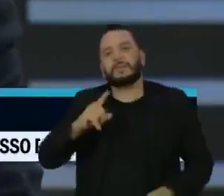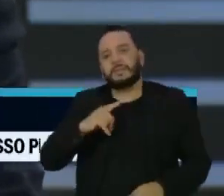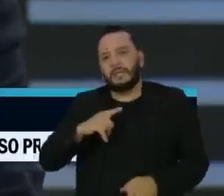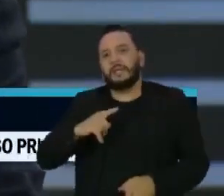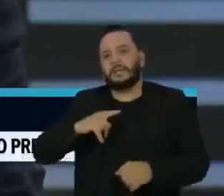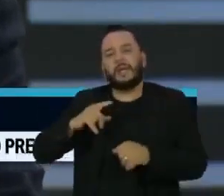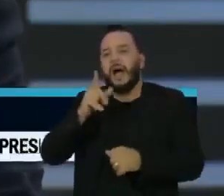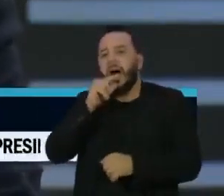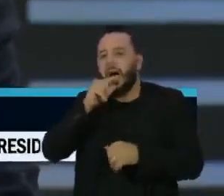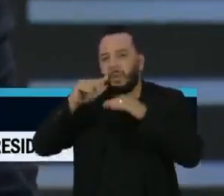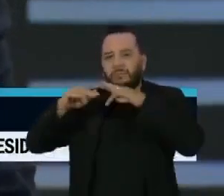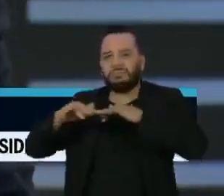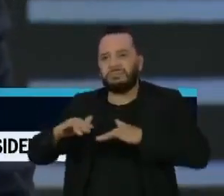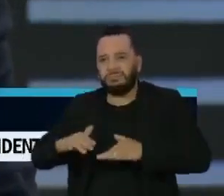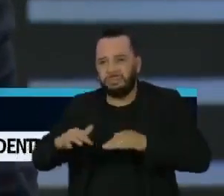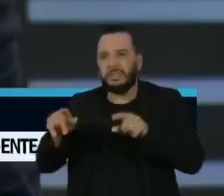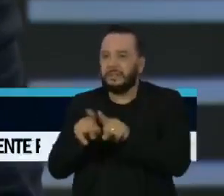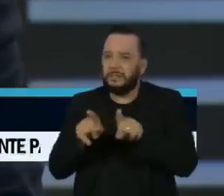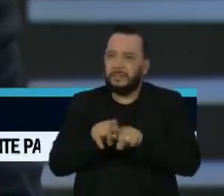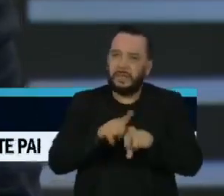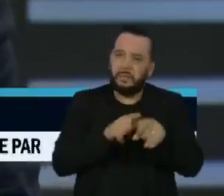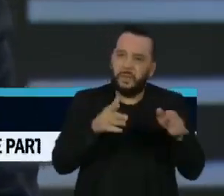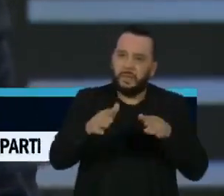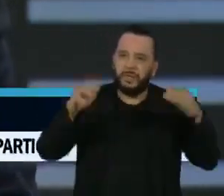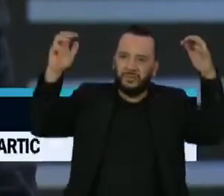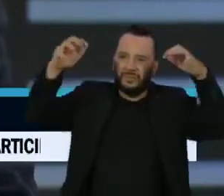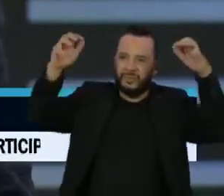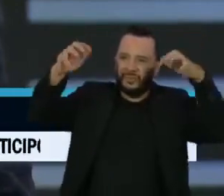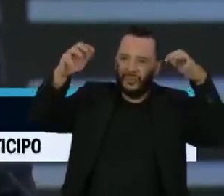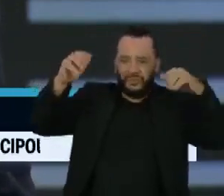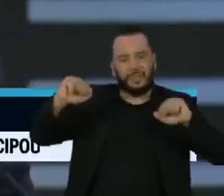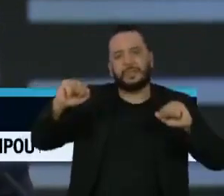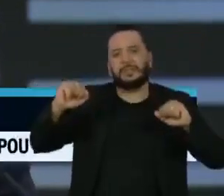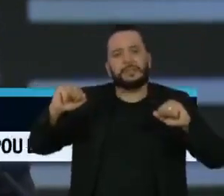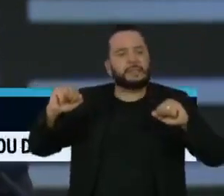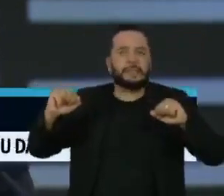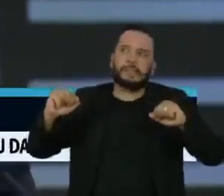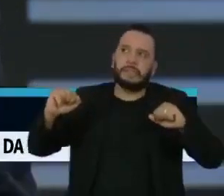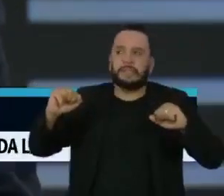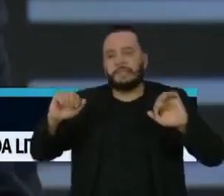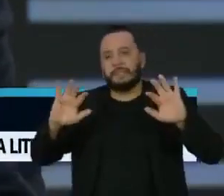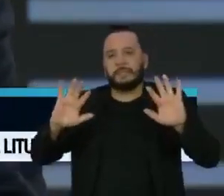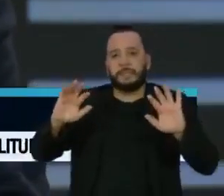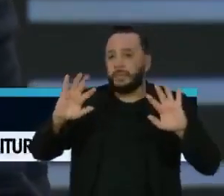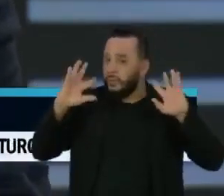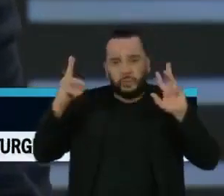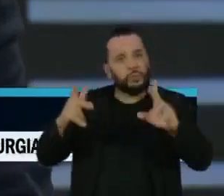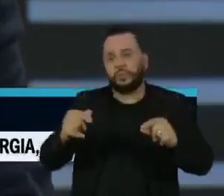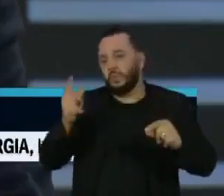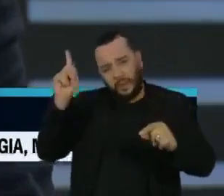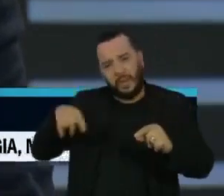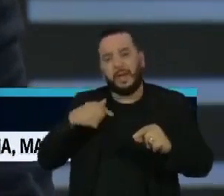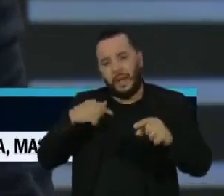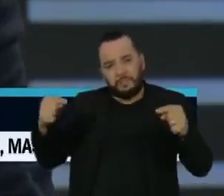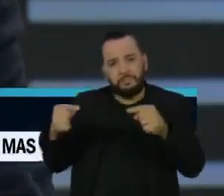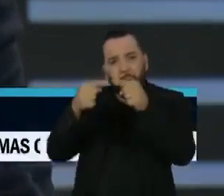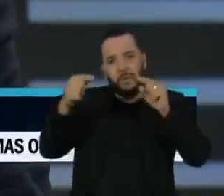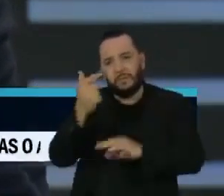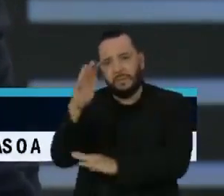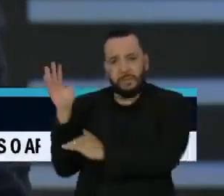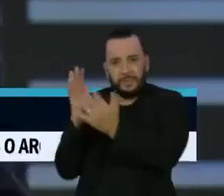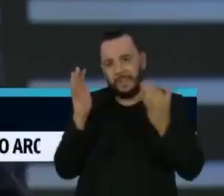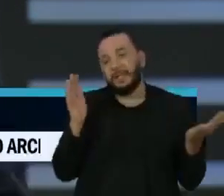momentos de enchentes tudo que tão de fala da questão do meio ambiente mas ainda não há um convencimento dessa população isso é um trabalho